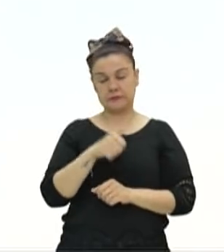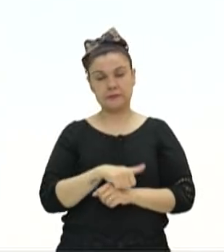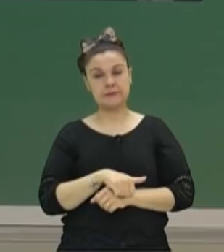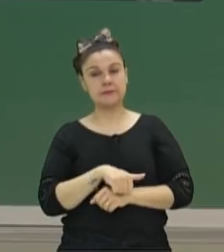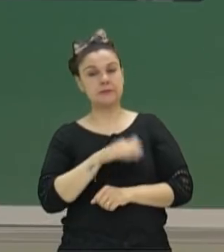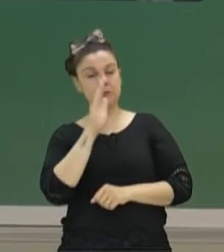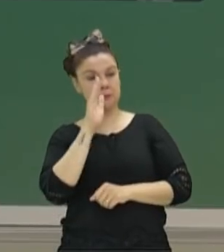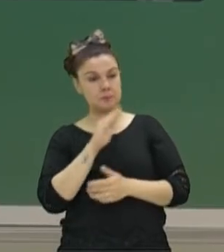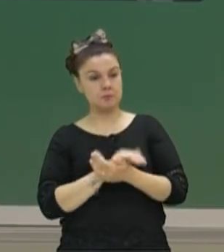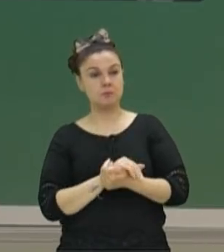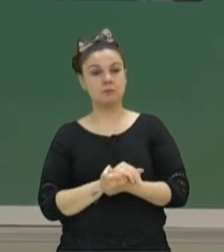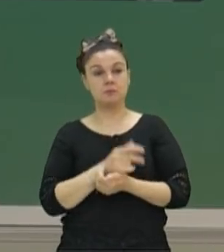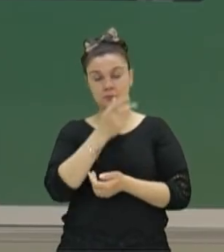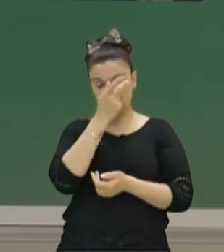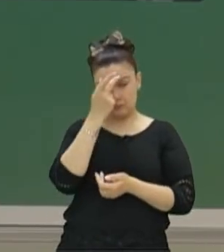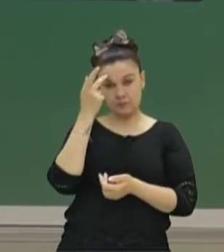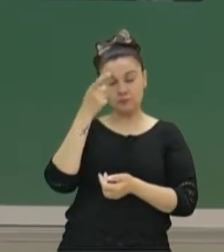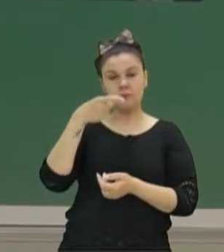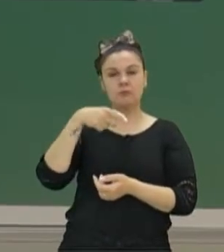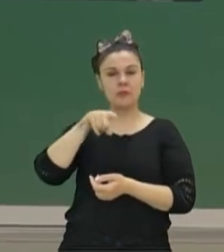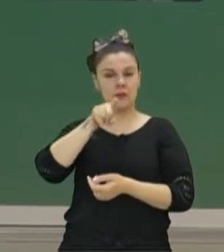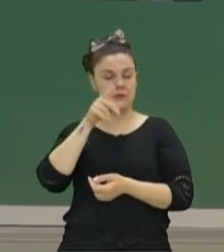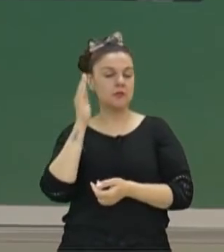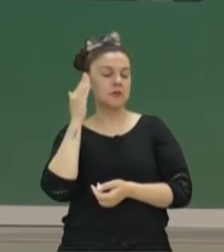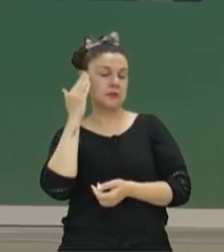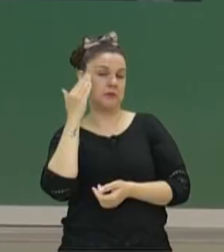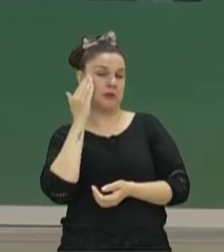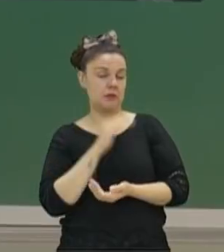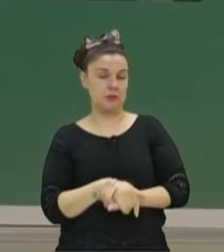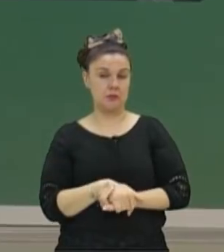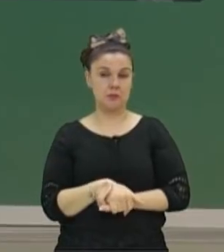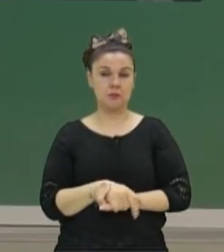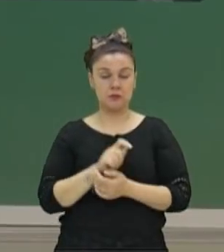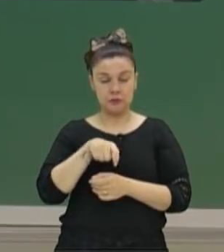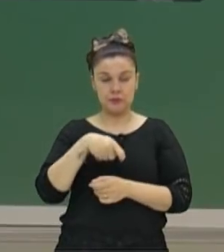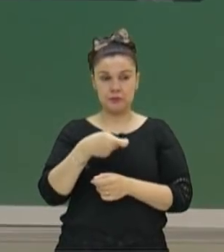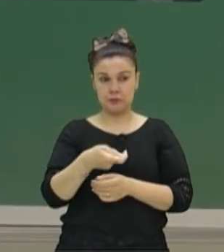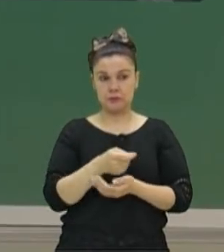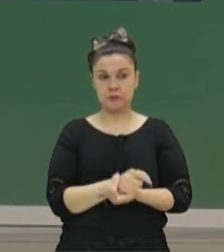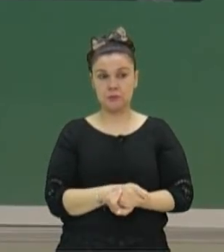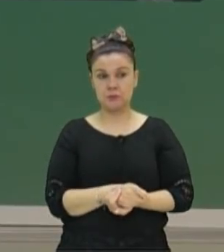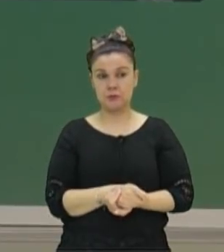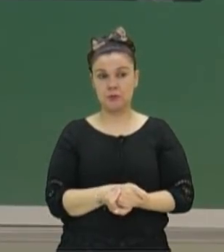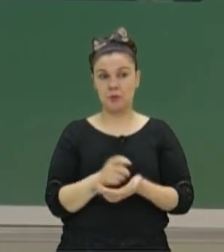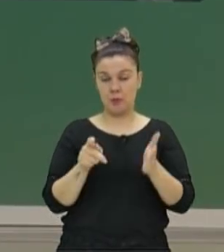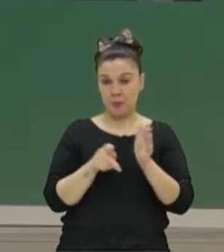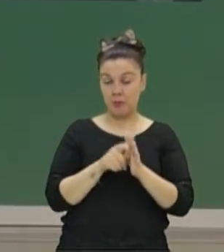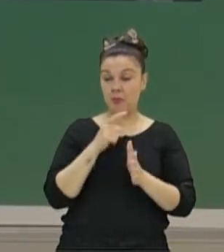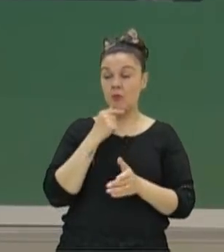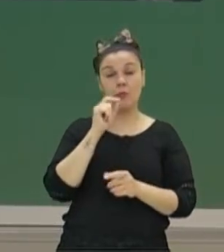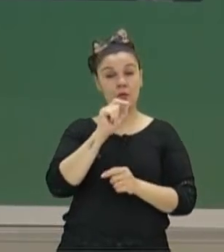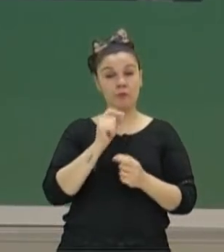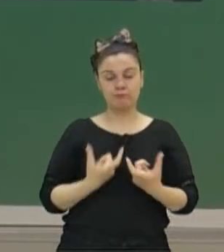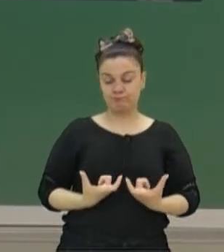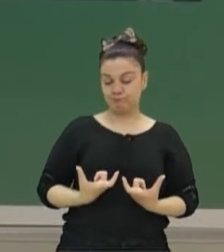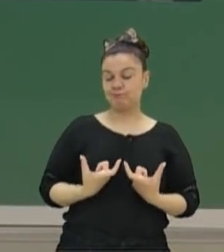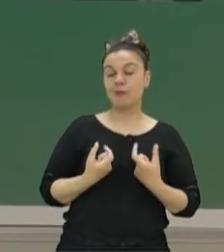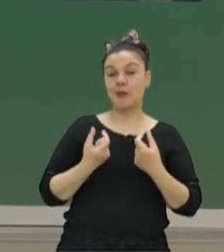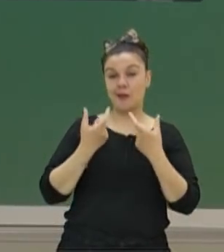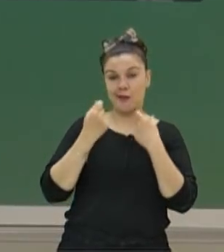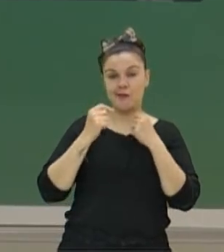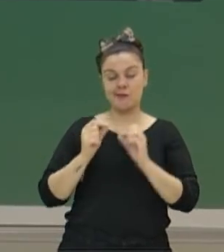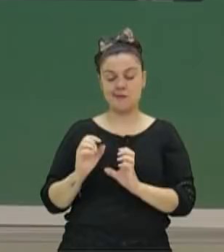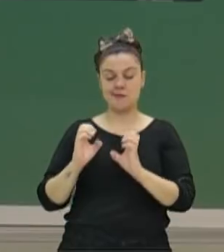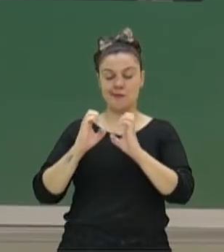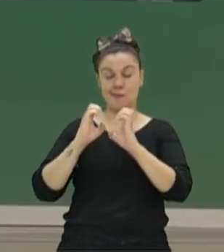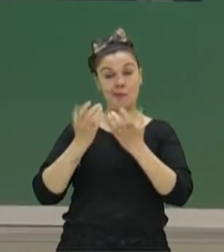é bem, muitas pessoas ouvem falar a respeito, né, do sistema genital masculino, é o famoso